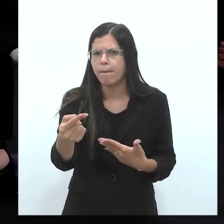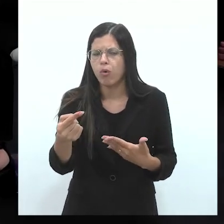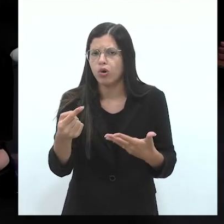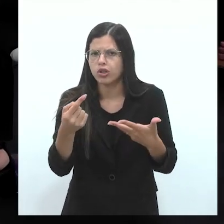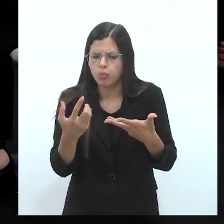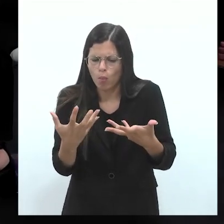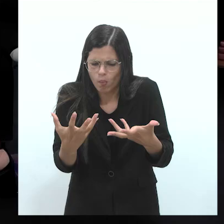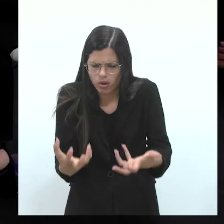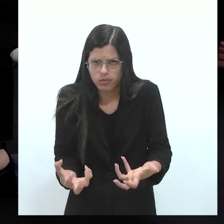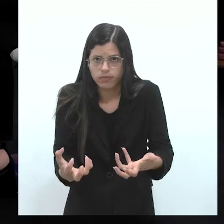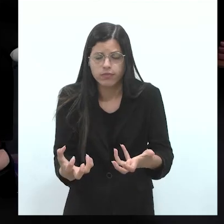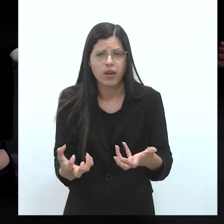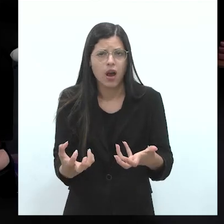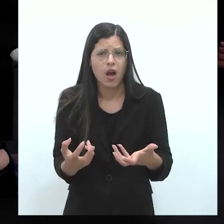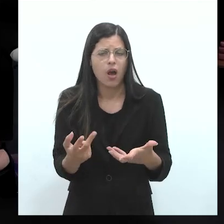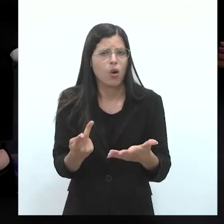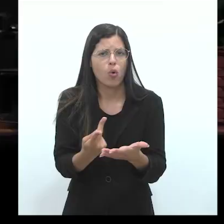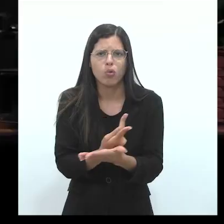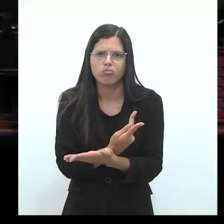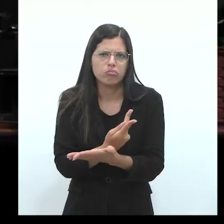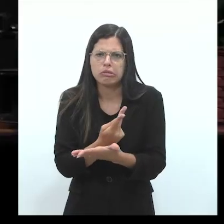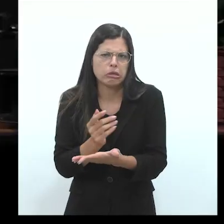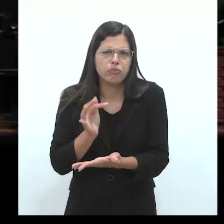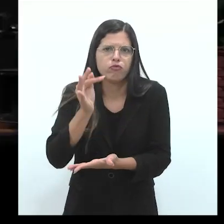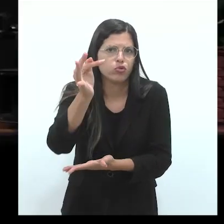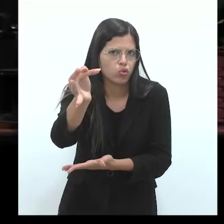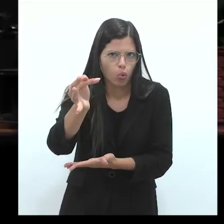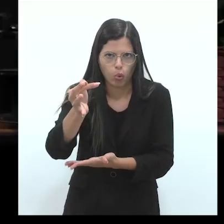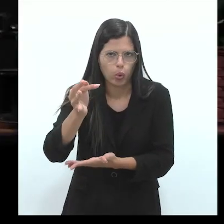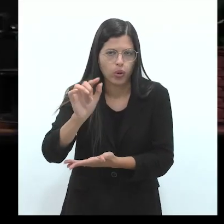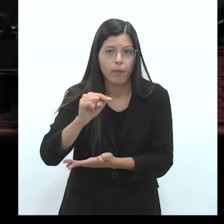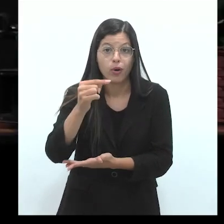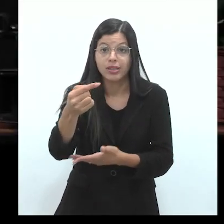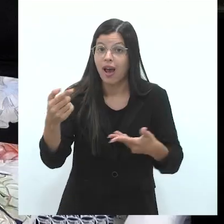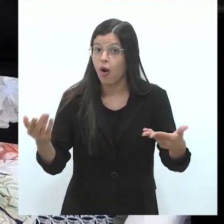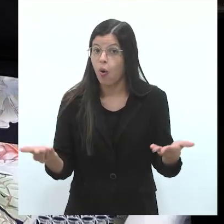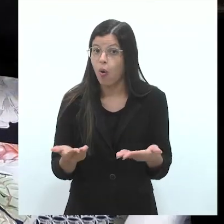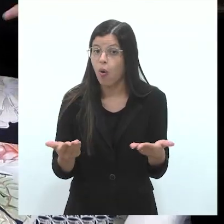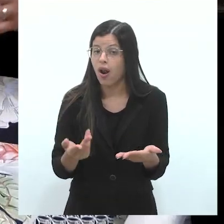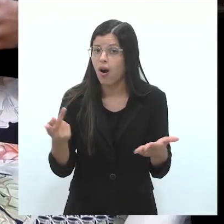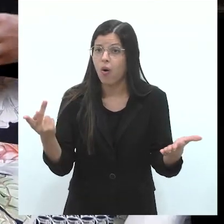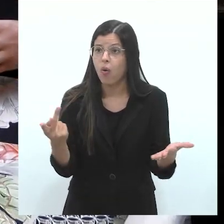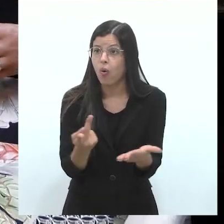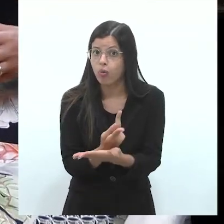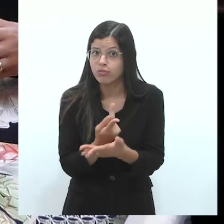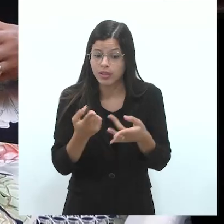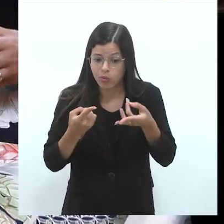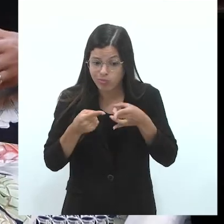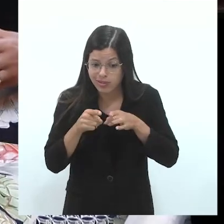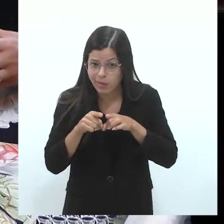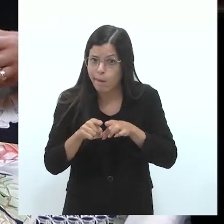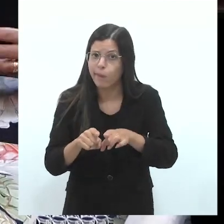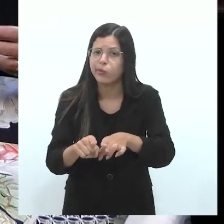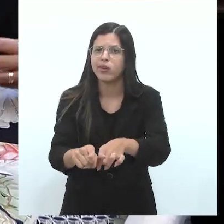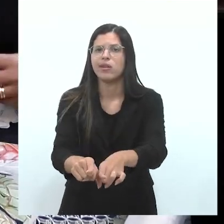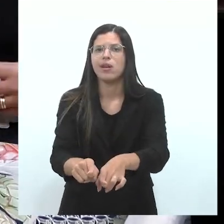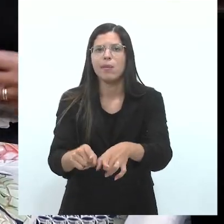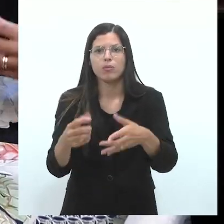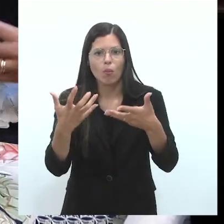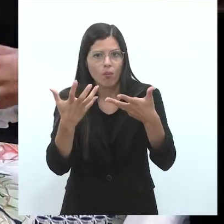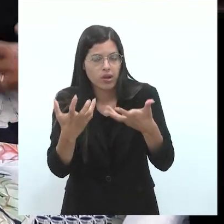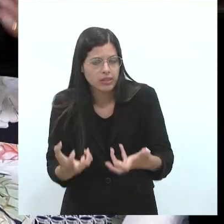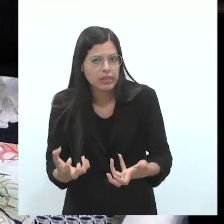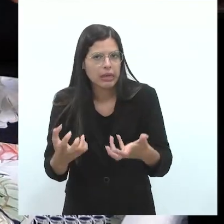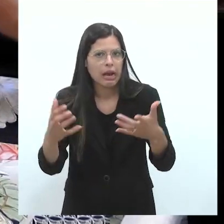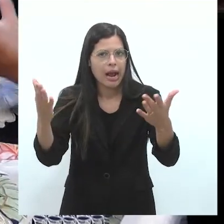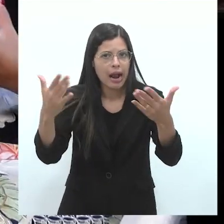iria acontecer no momento de forma isolada. Agora não, esses eventos extremos estão acontecendo simultaneamente, uma seca